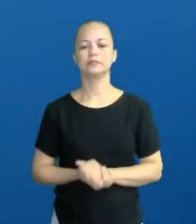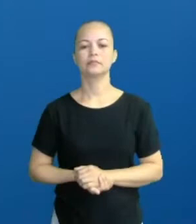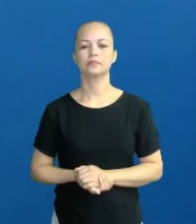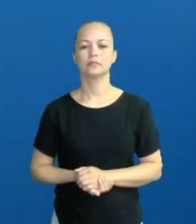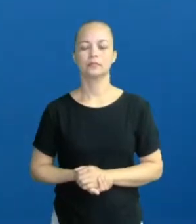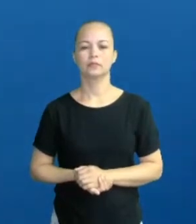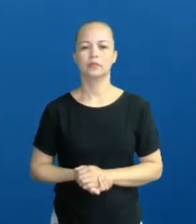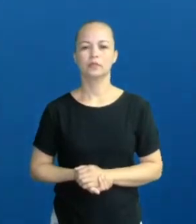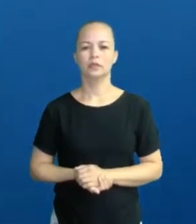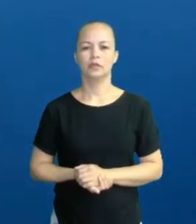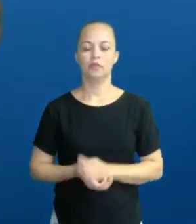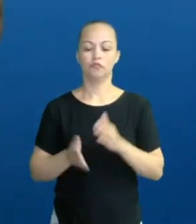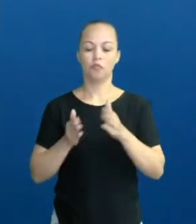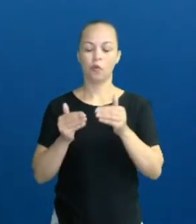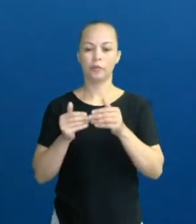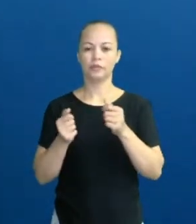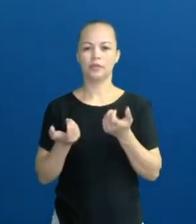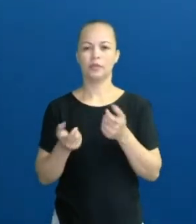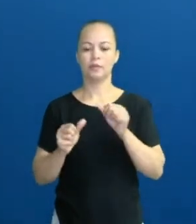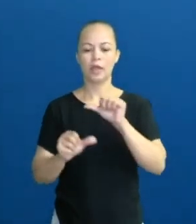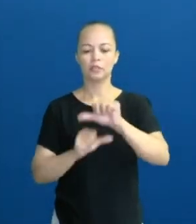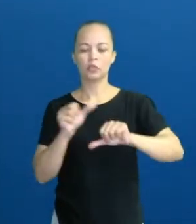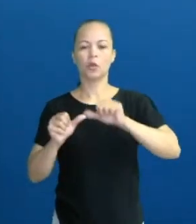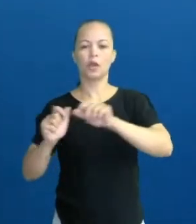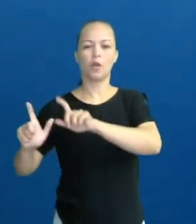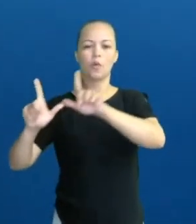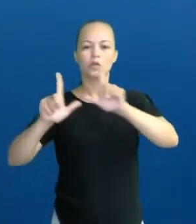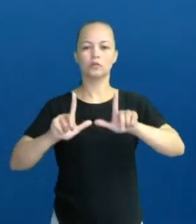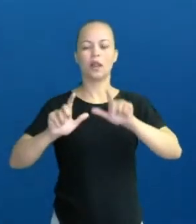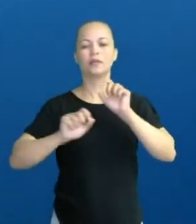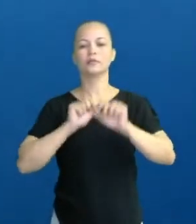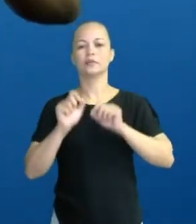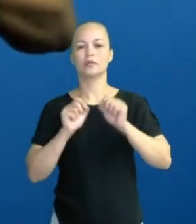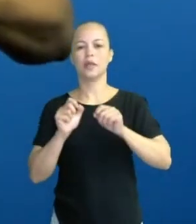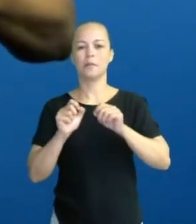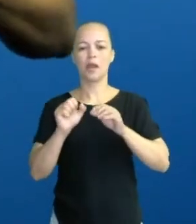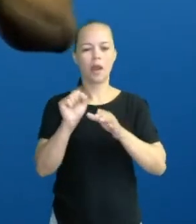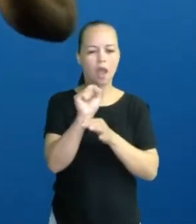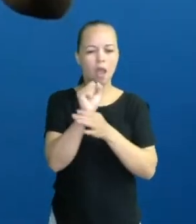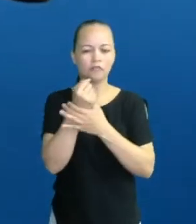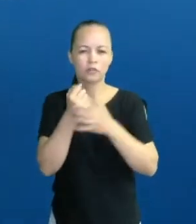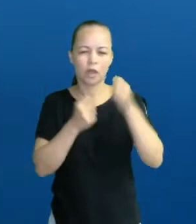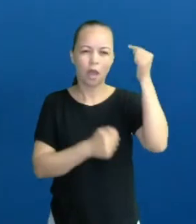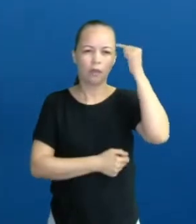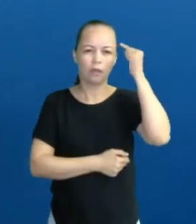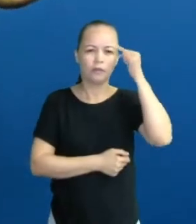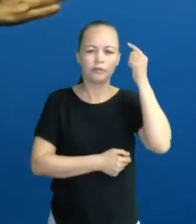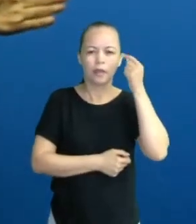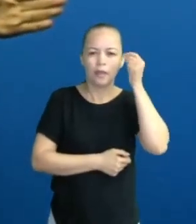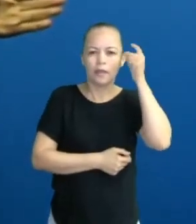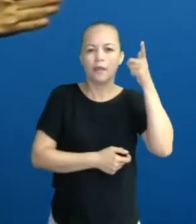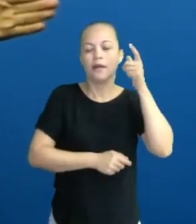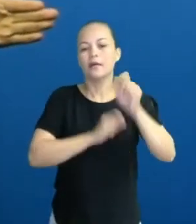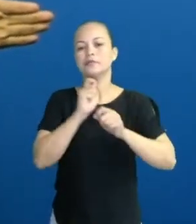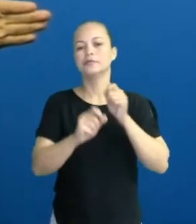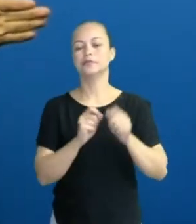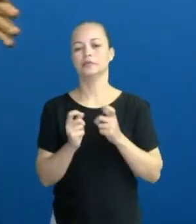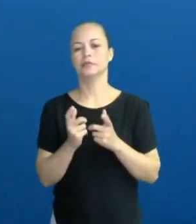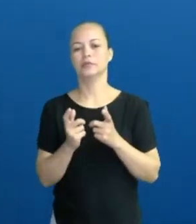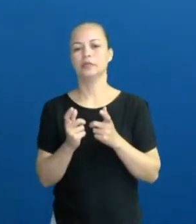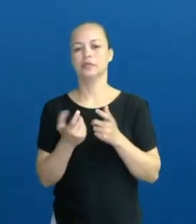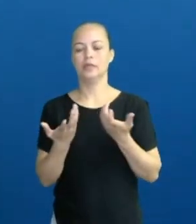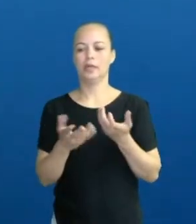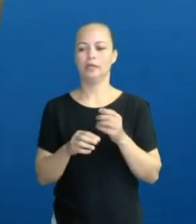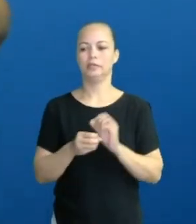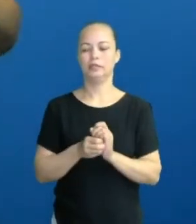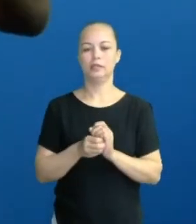aí eu vou pedir para ir para o nosso próximo slide, para mais uma vez a gente reforçar essa ideia do que seriam essas ligações